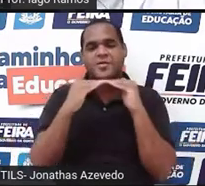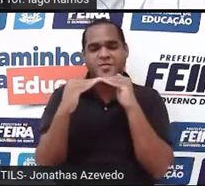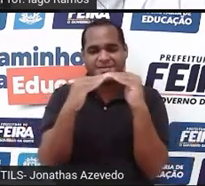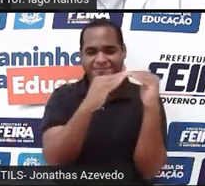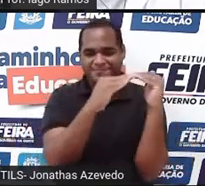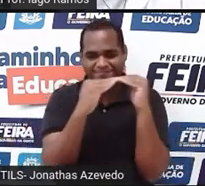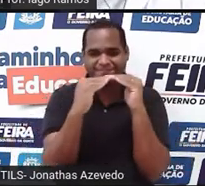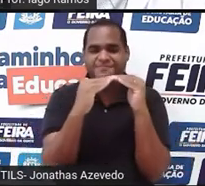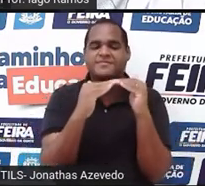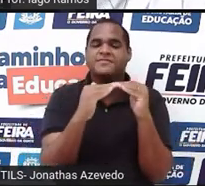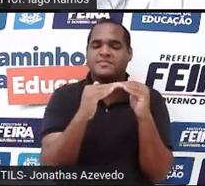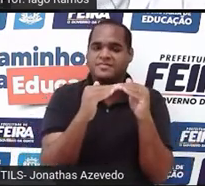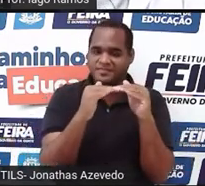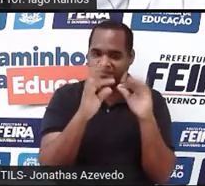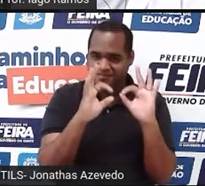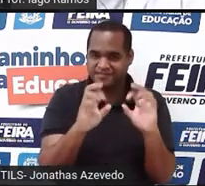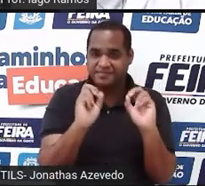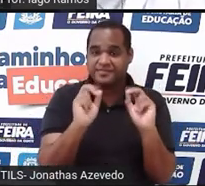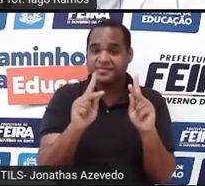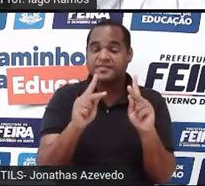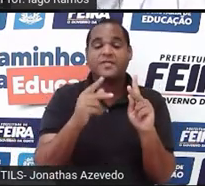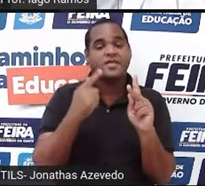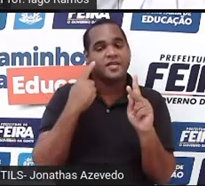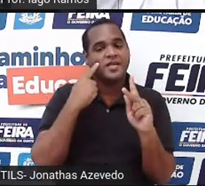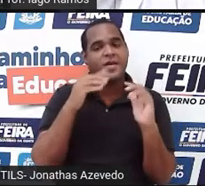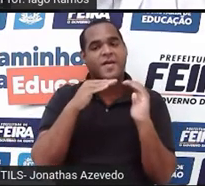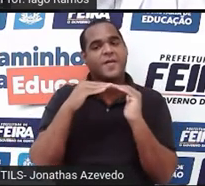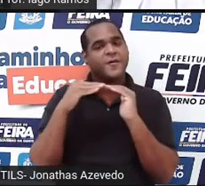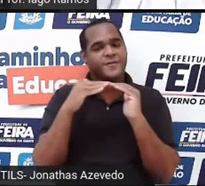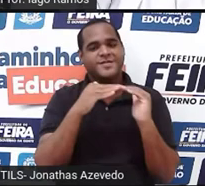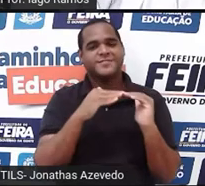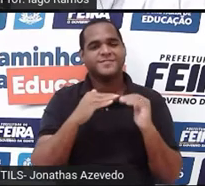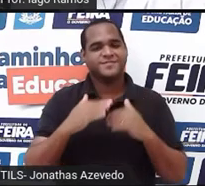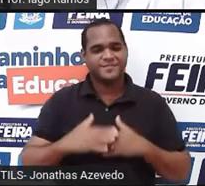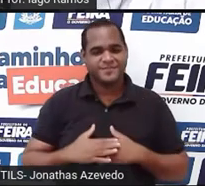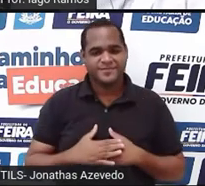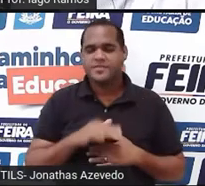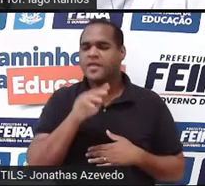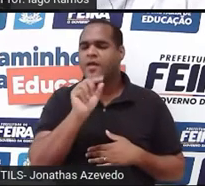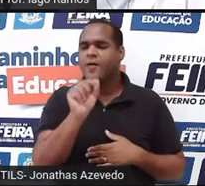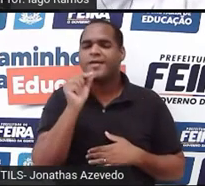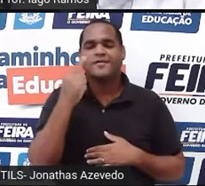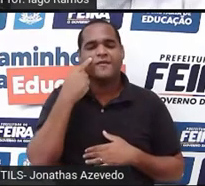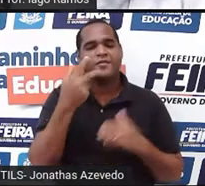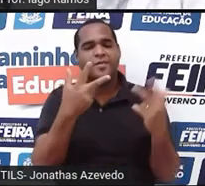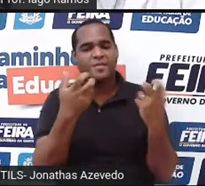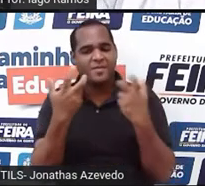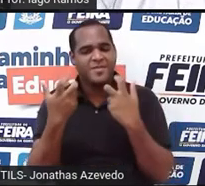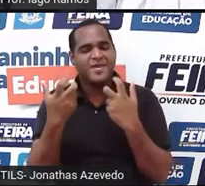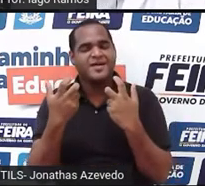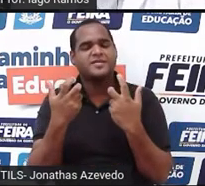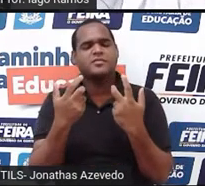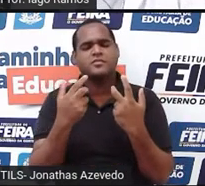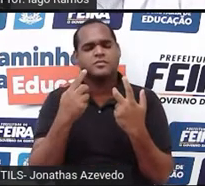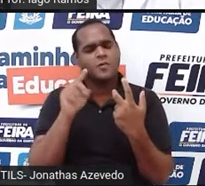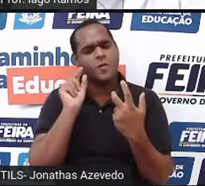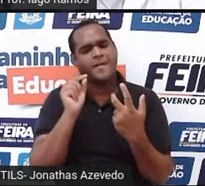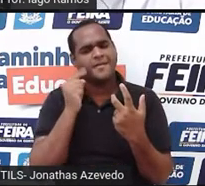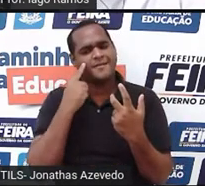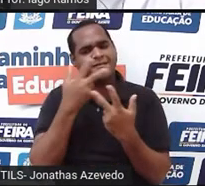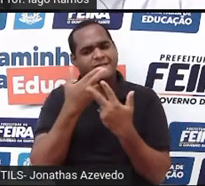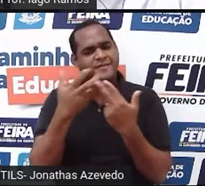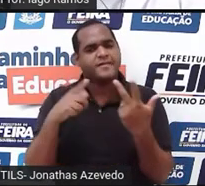no desde a última aula tá algo chamado proporcionalidade e o que é que a gente já viu sobre